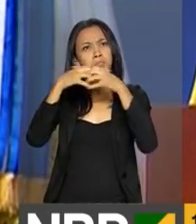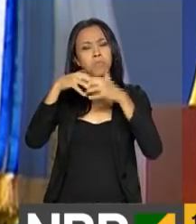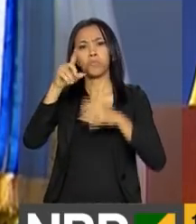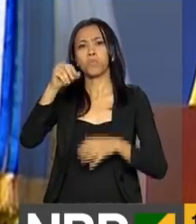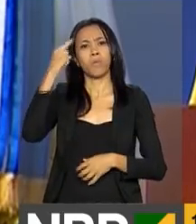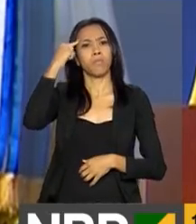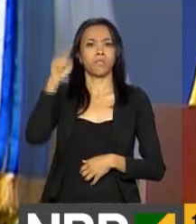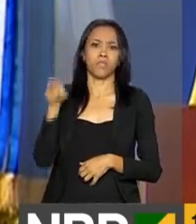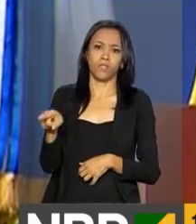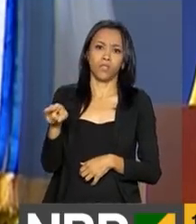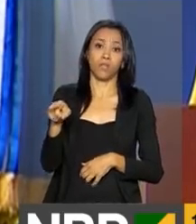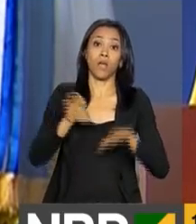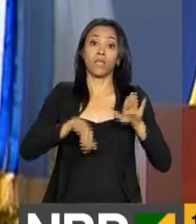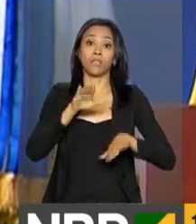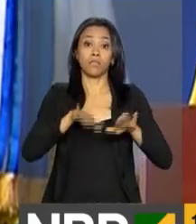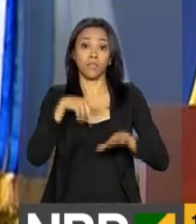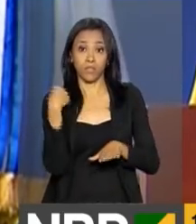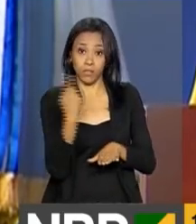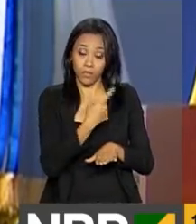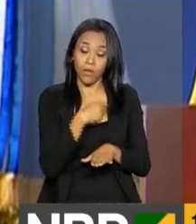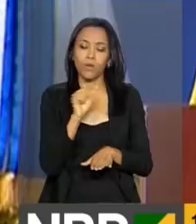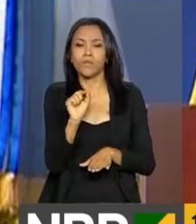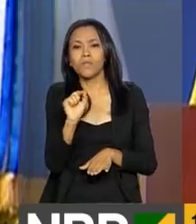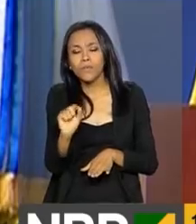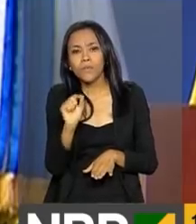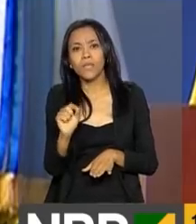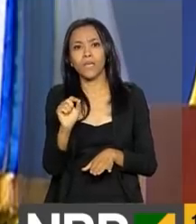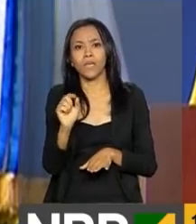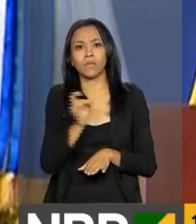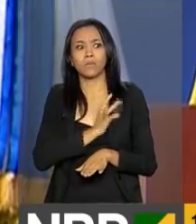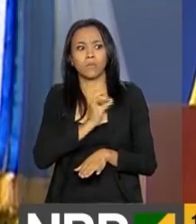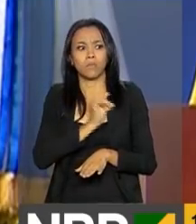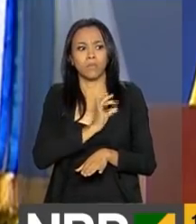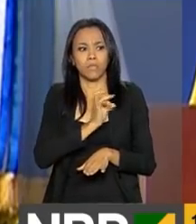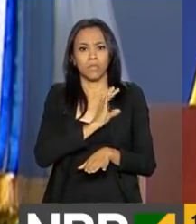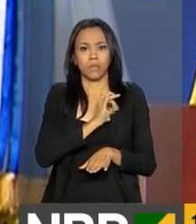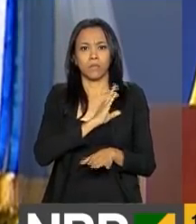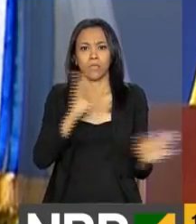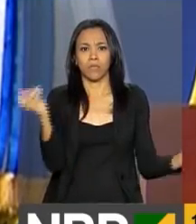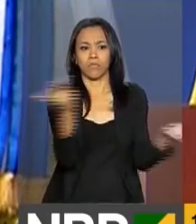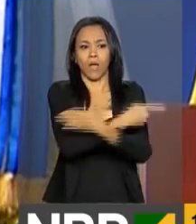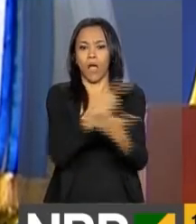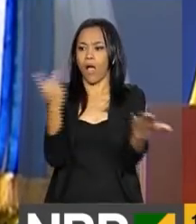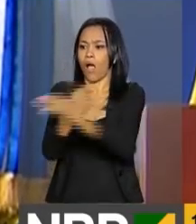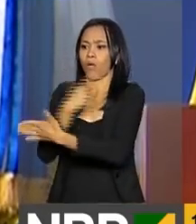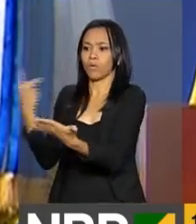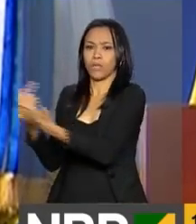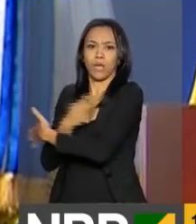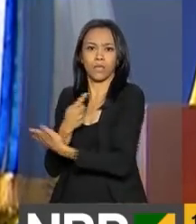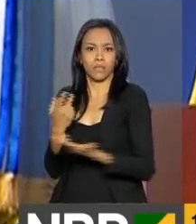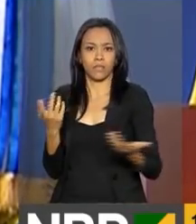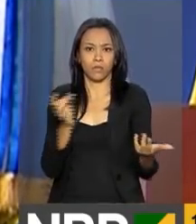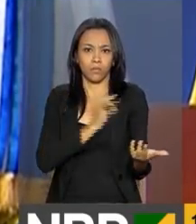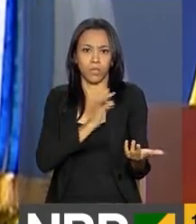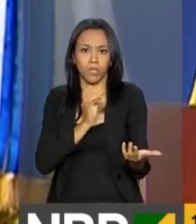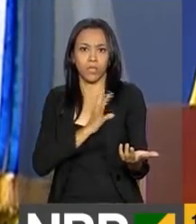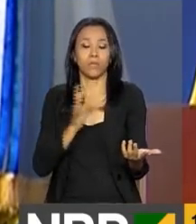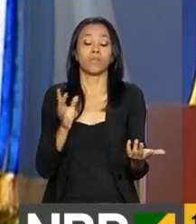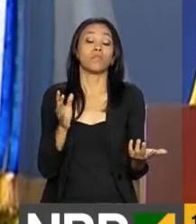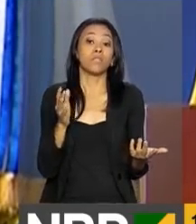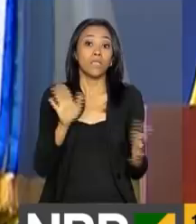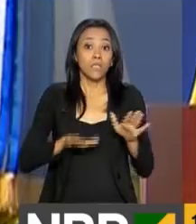vezes mobilizados precisamente pelos temores. E os temores muitas vezes nos fazem